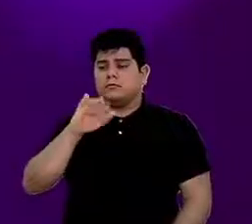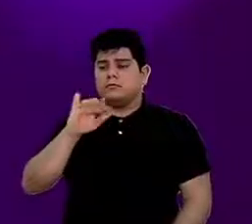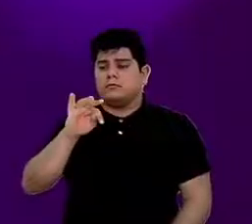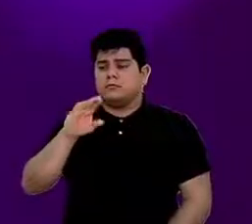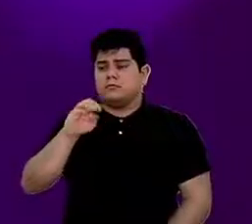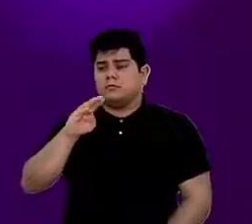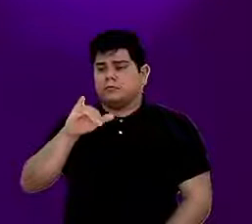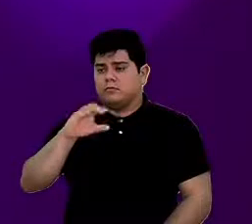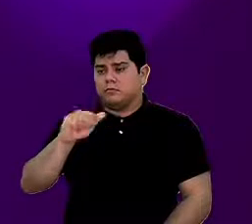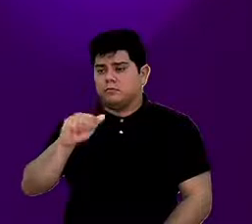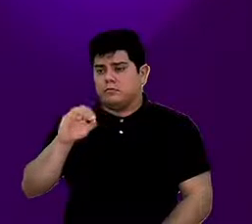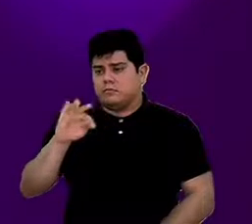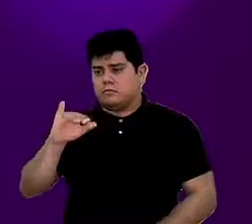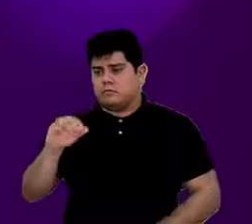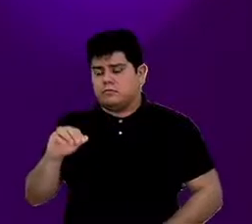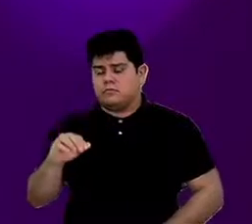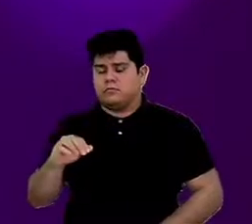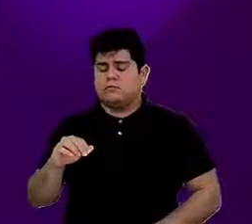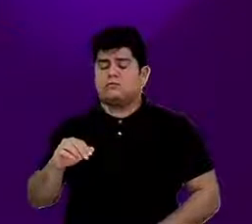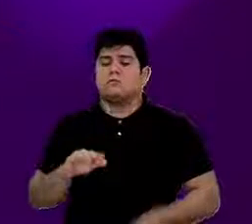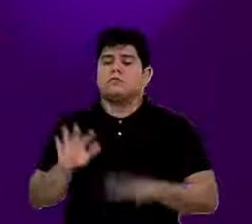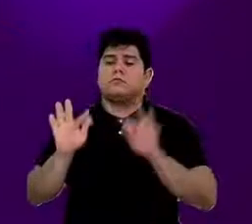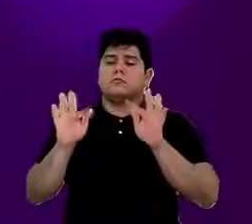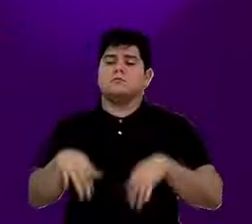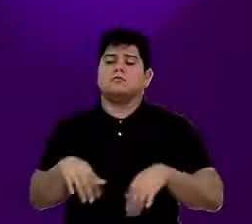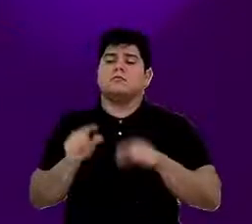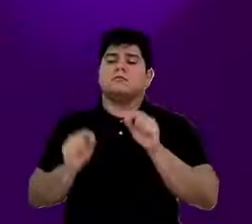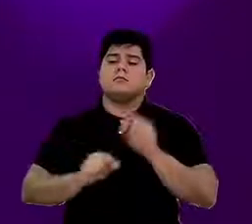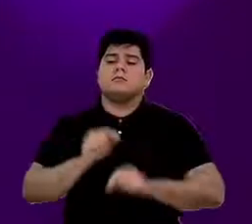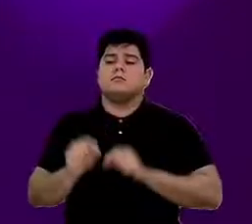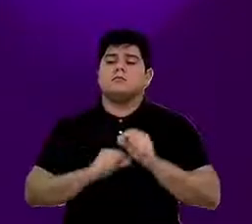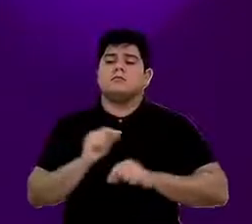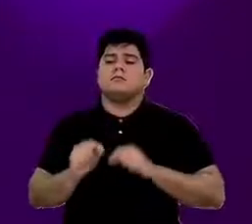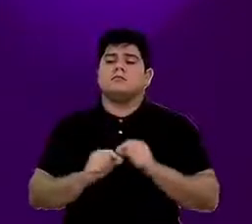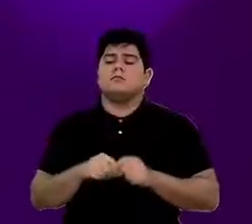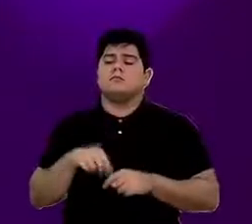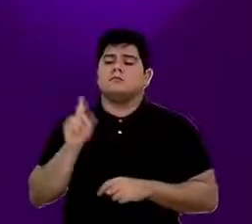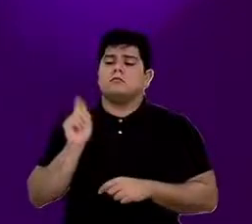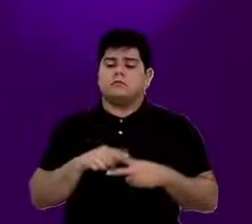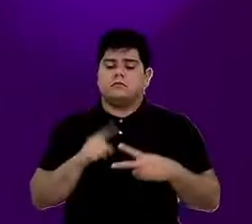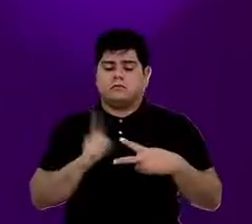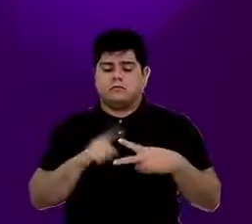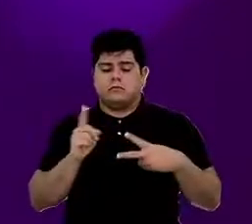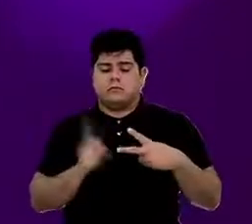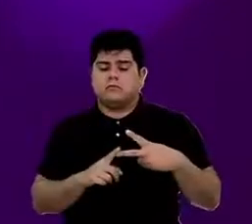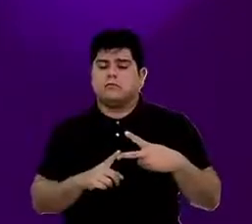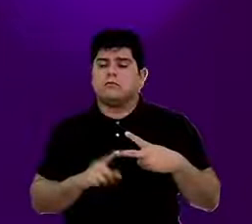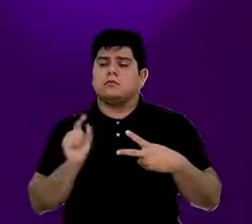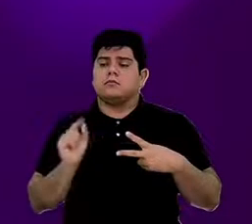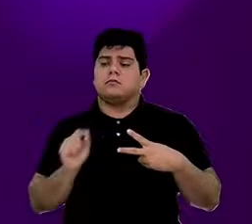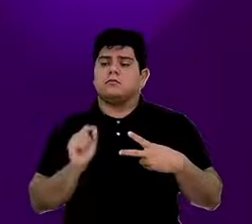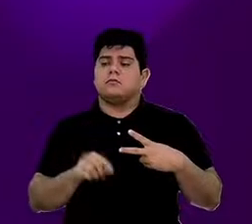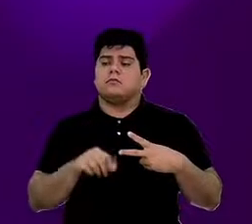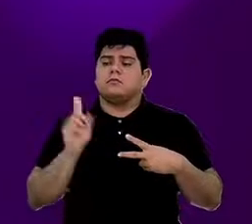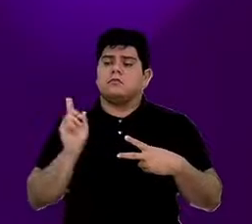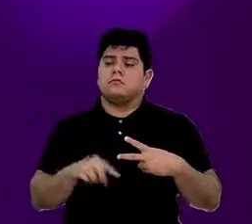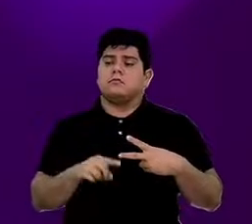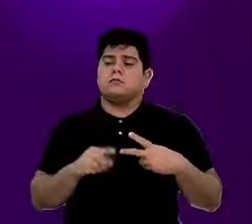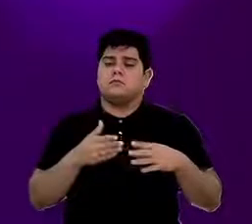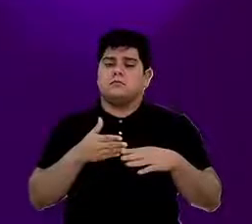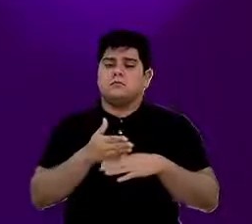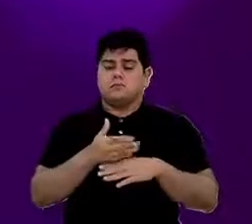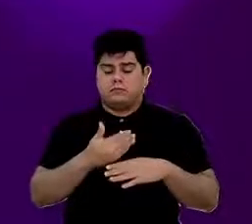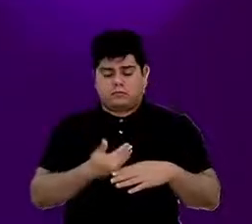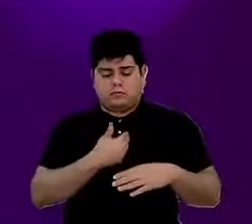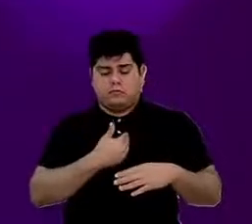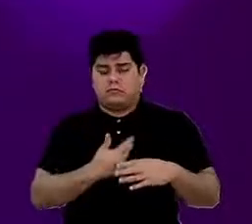pacientes. Por fim, a questão que eu considero 2 importantes é a questão do acesso coronário